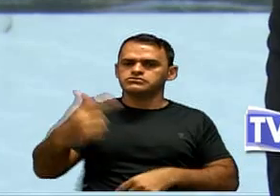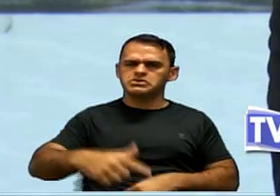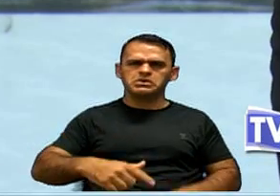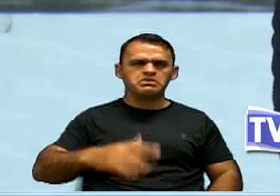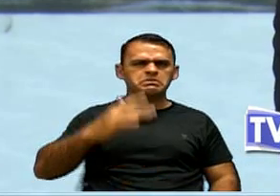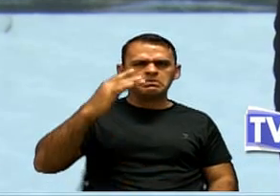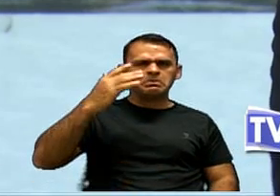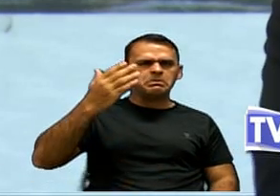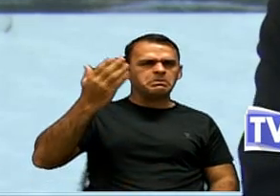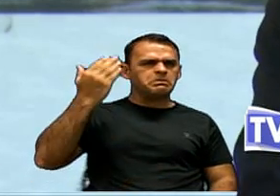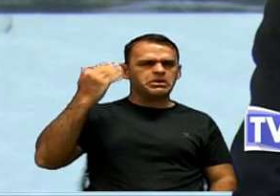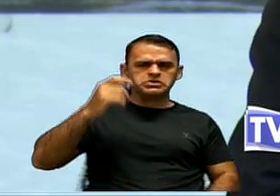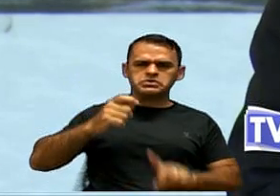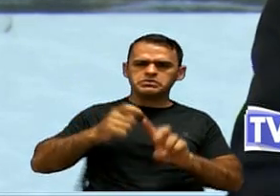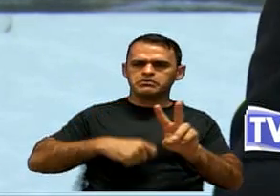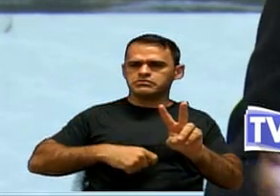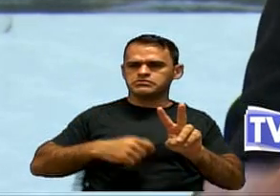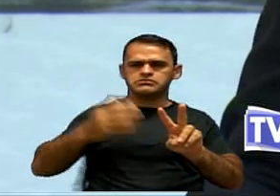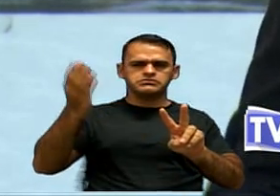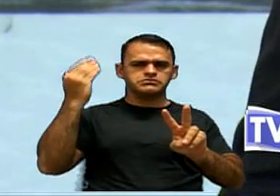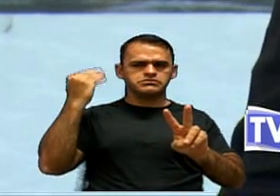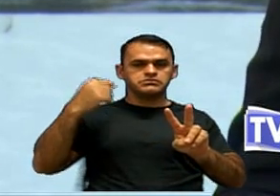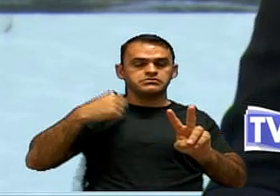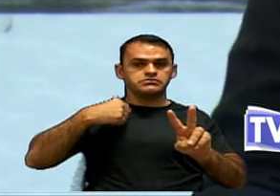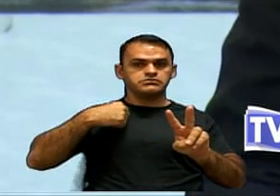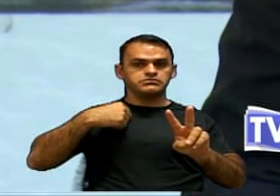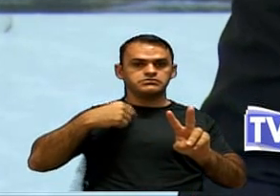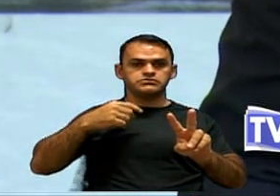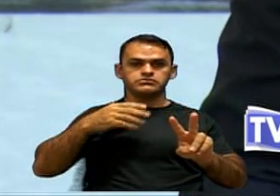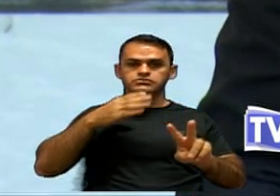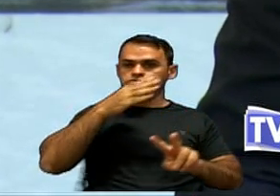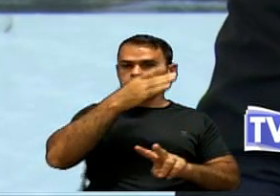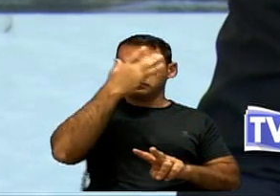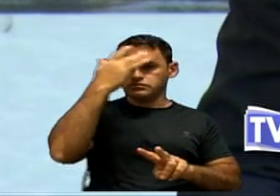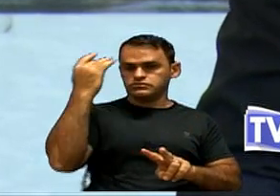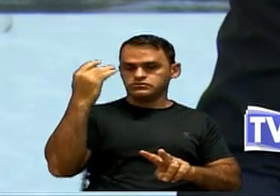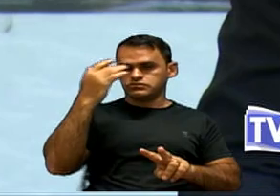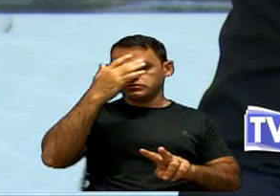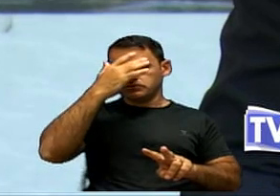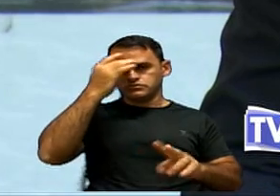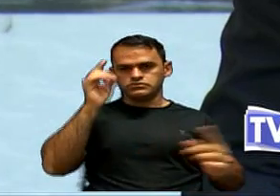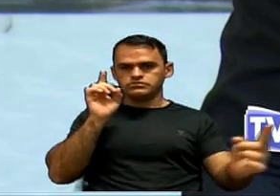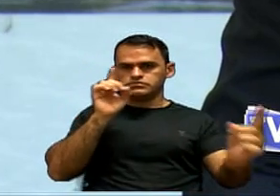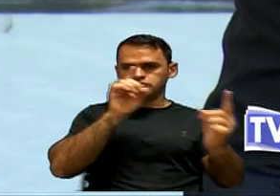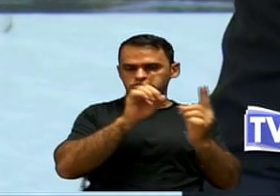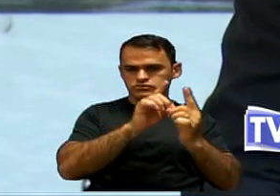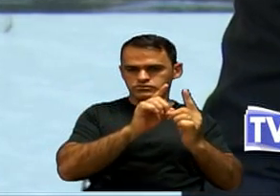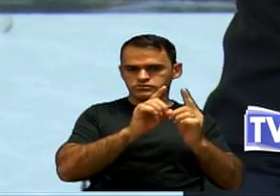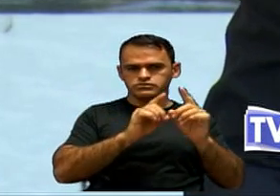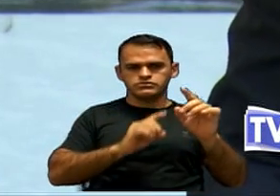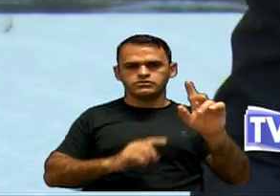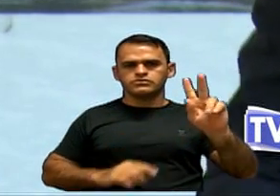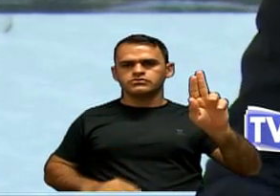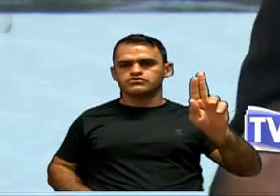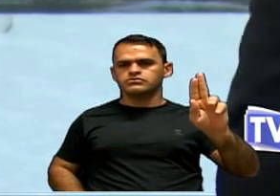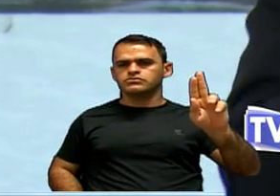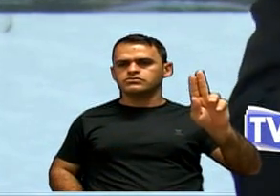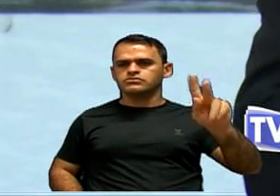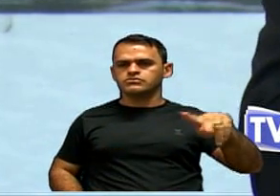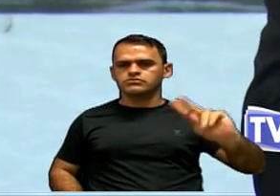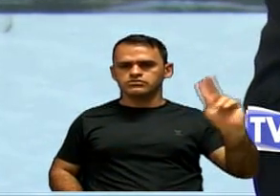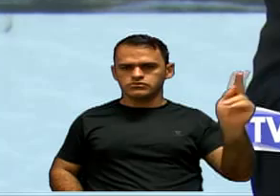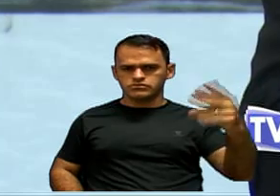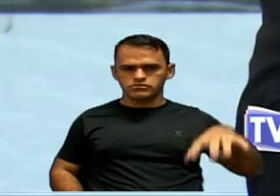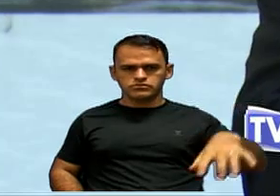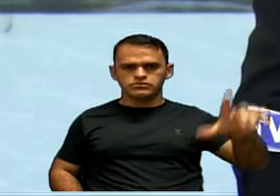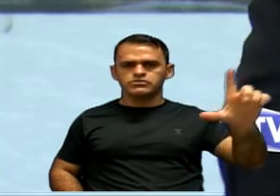atrás, praticamente uns 2 meses atrás, eu fui atender um paciente ali no PH da Zona Leste, que sofreu um infarto,